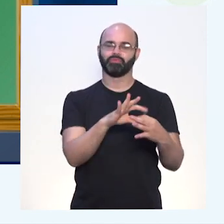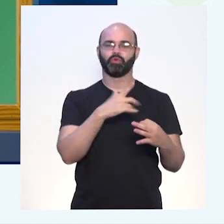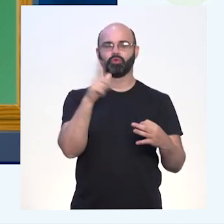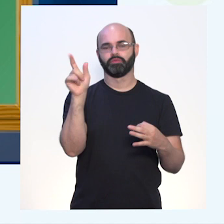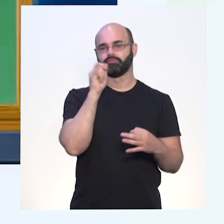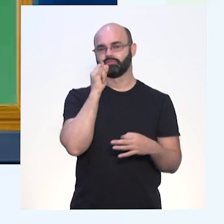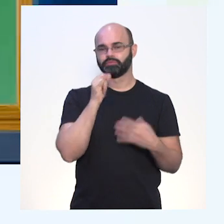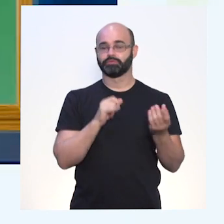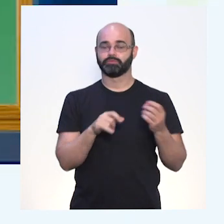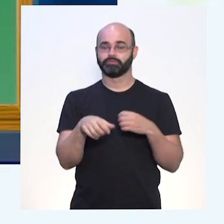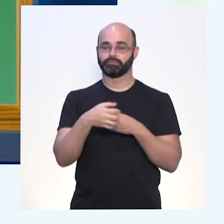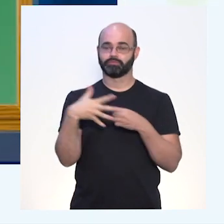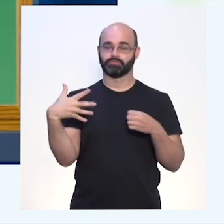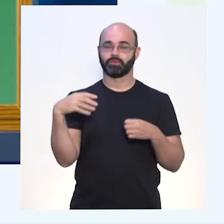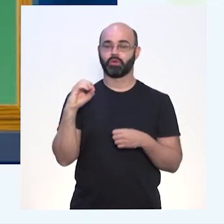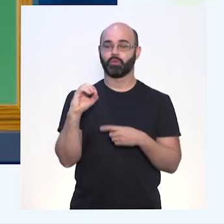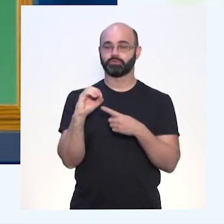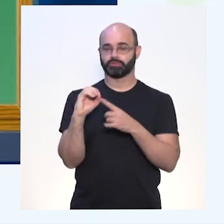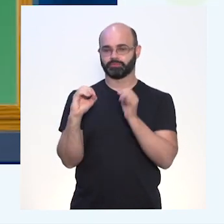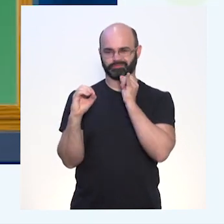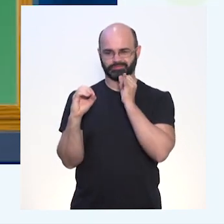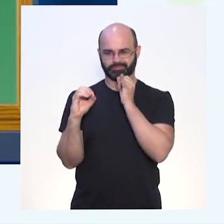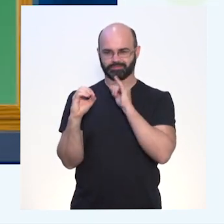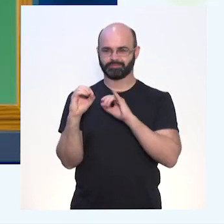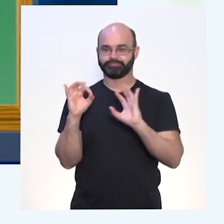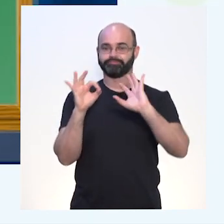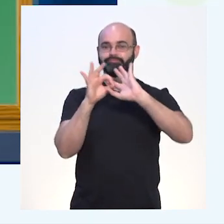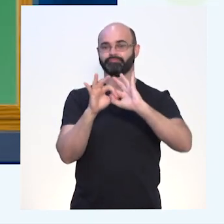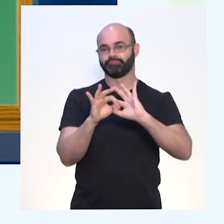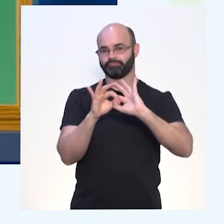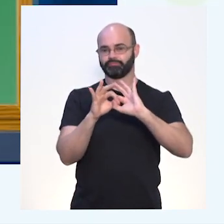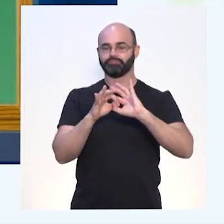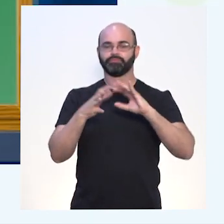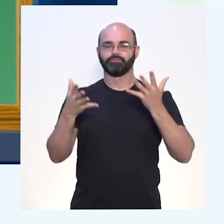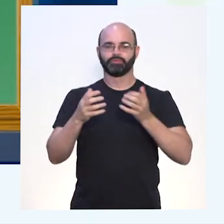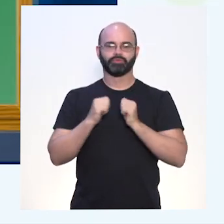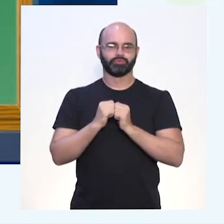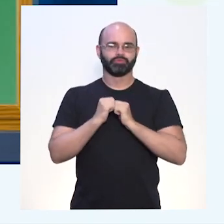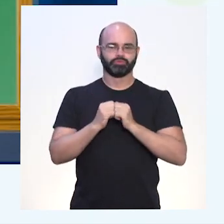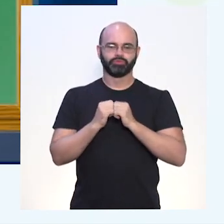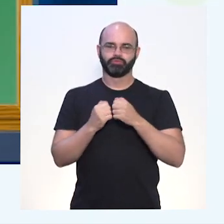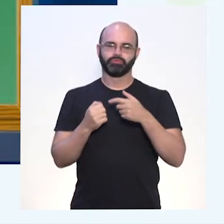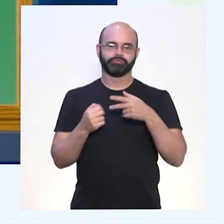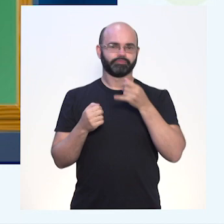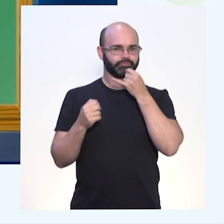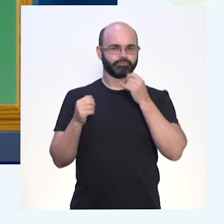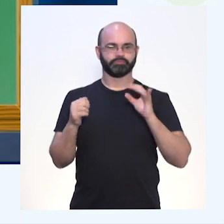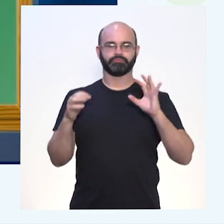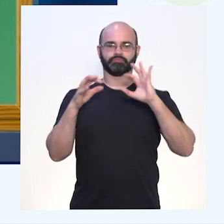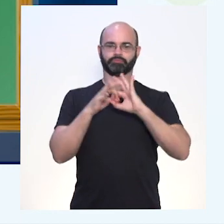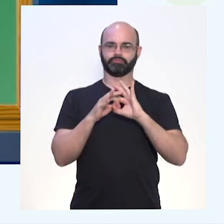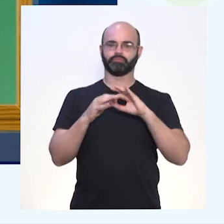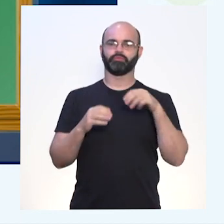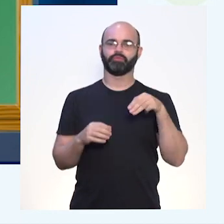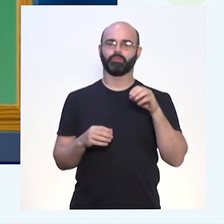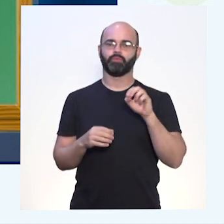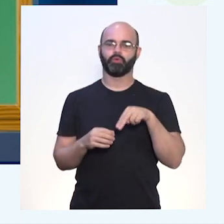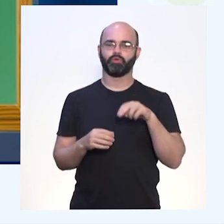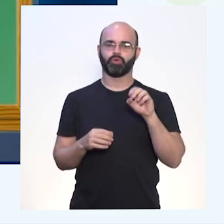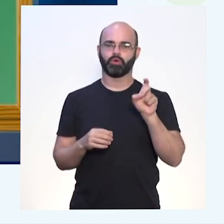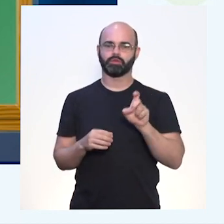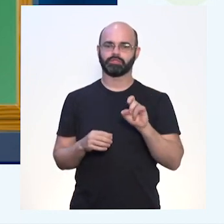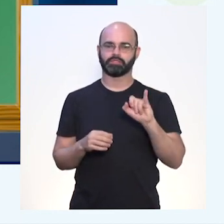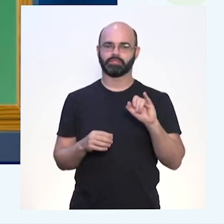fosse um átomo de oxigênio, a gente poderia estar combinado hoje, super juntos, né, formando um monóxido de carbono, que é